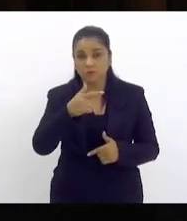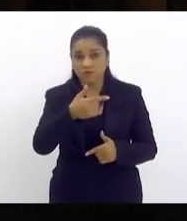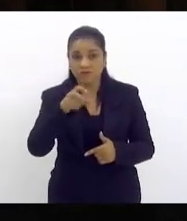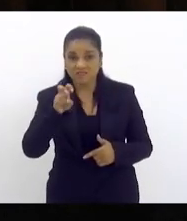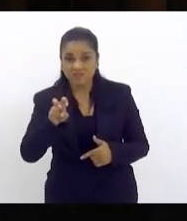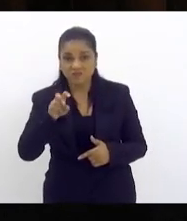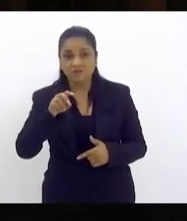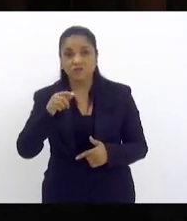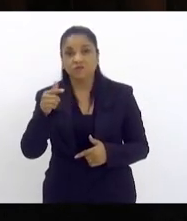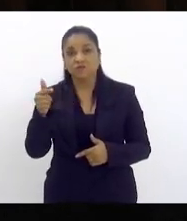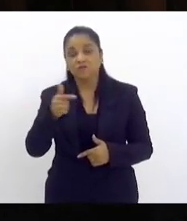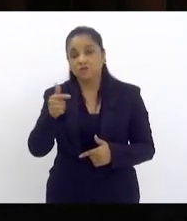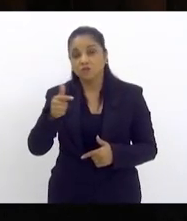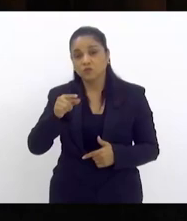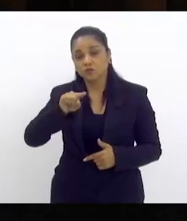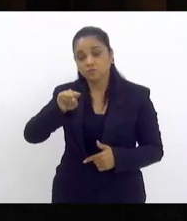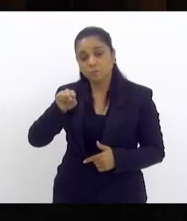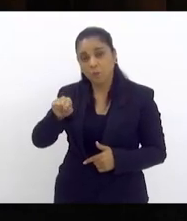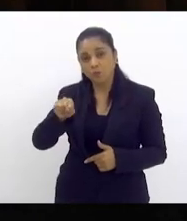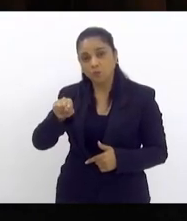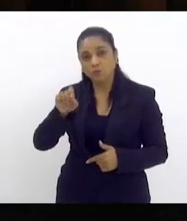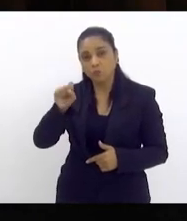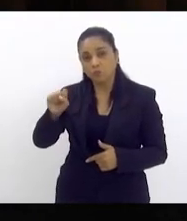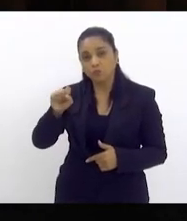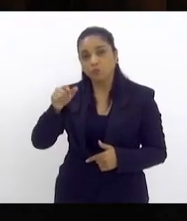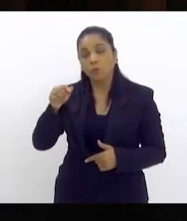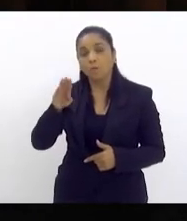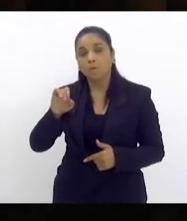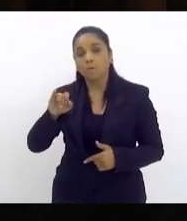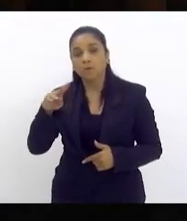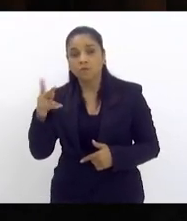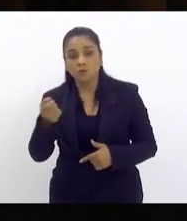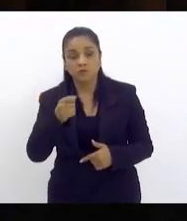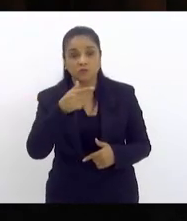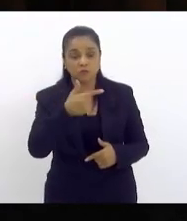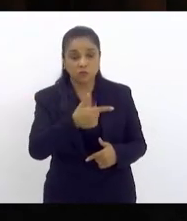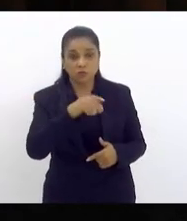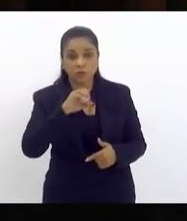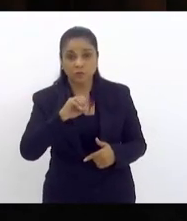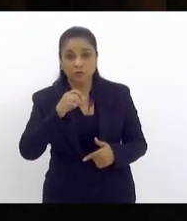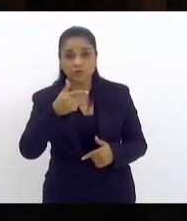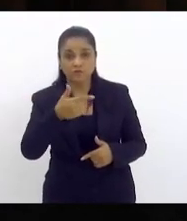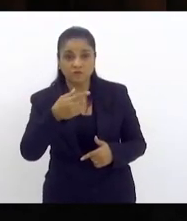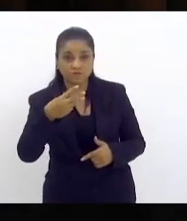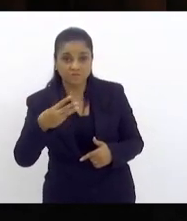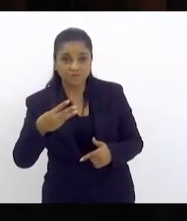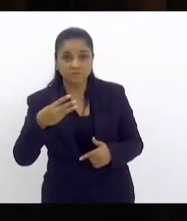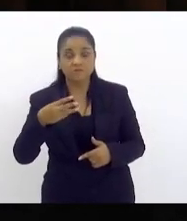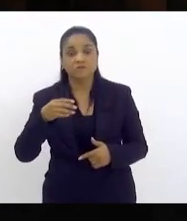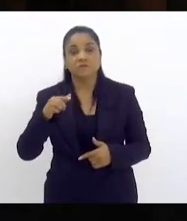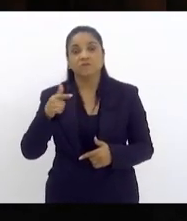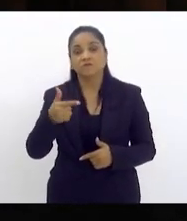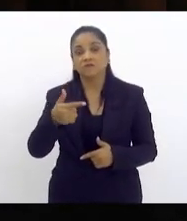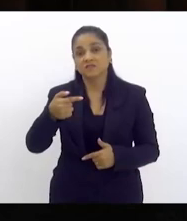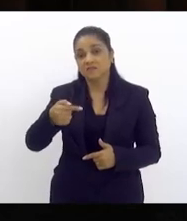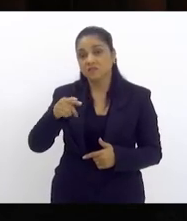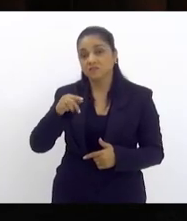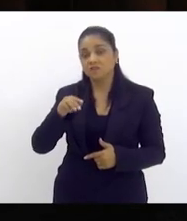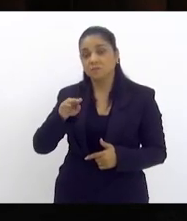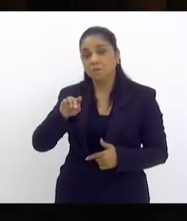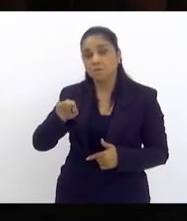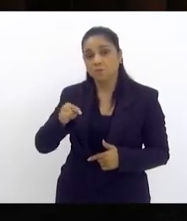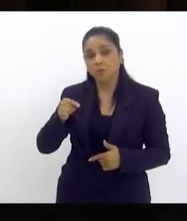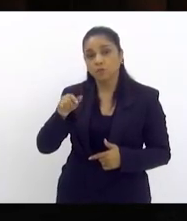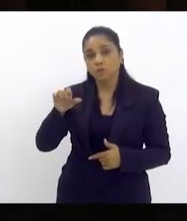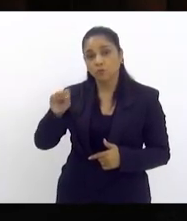22,8 bilhões e 2026, 23,7 bilhões. Ou seja, o governo do Estado do